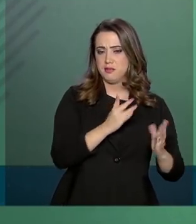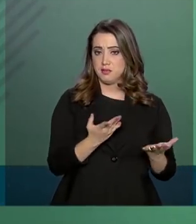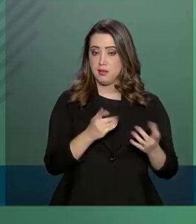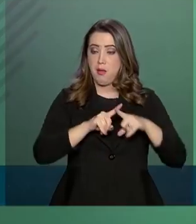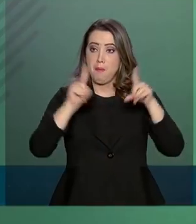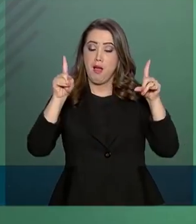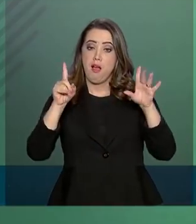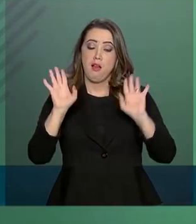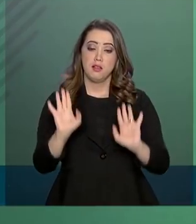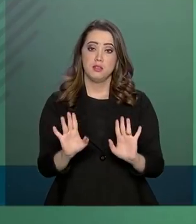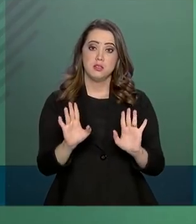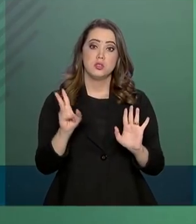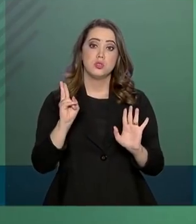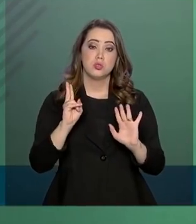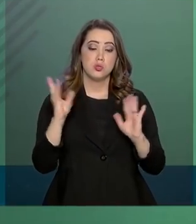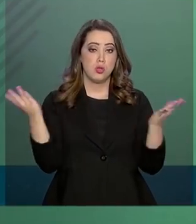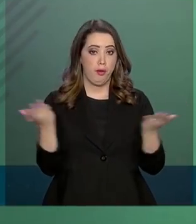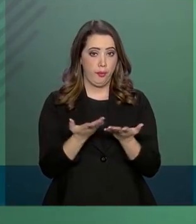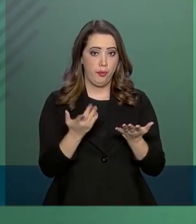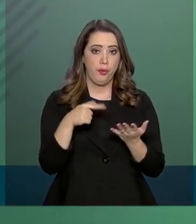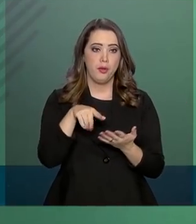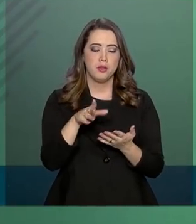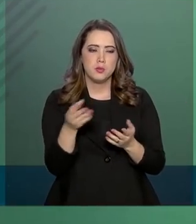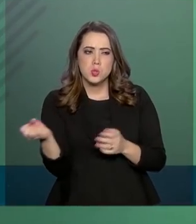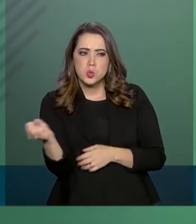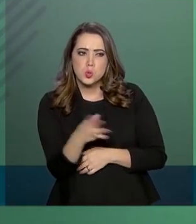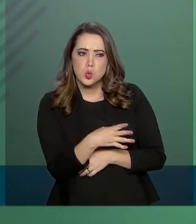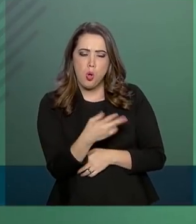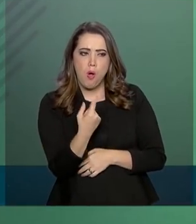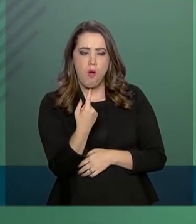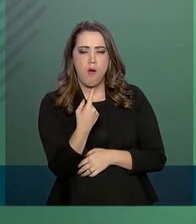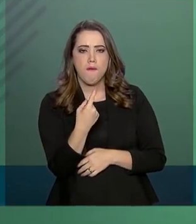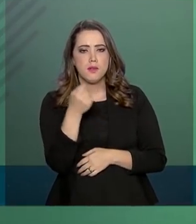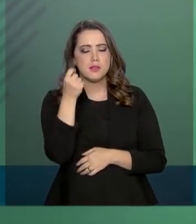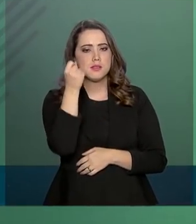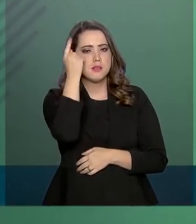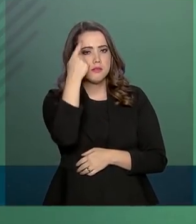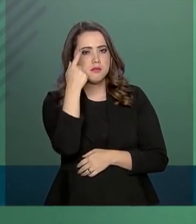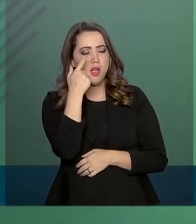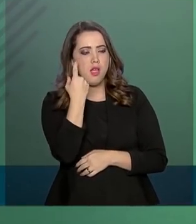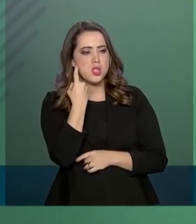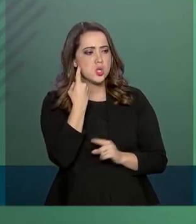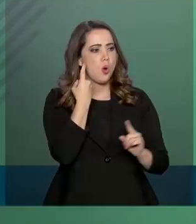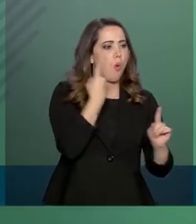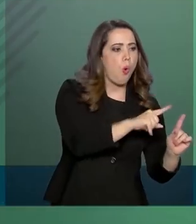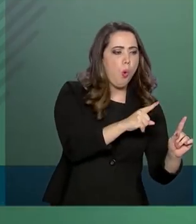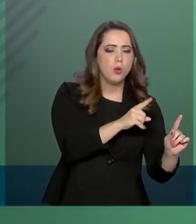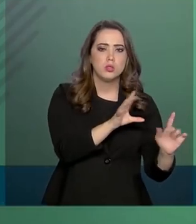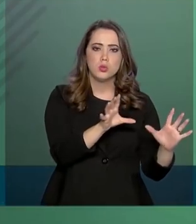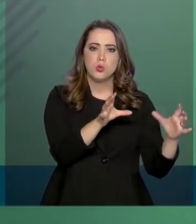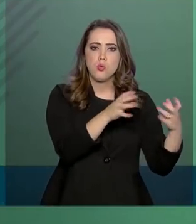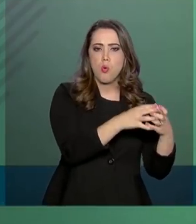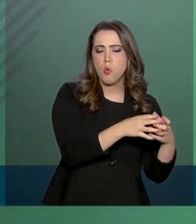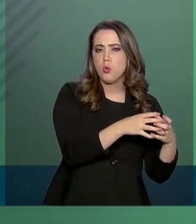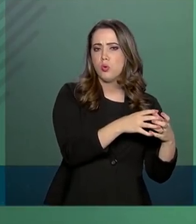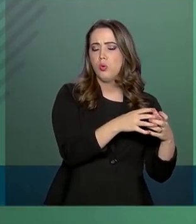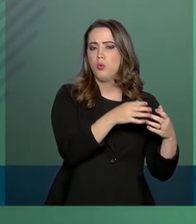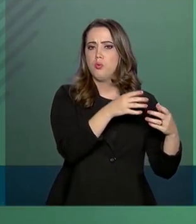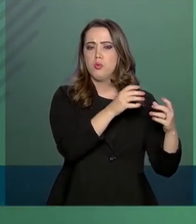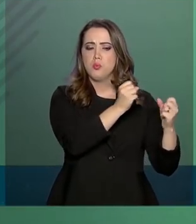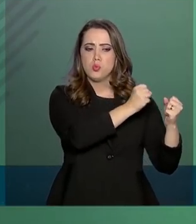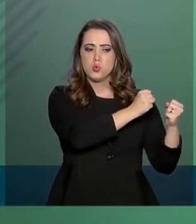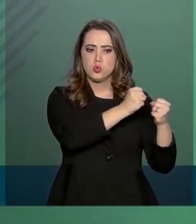suas recentes declarações contra integrantes dos poderes da república não